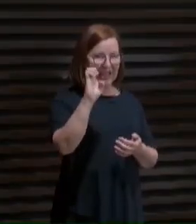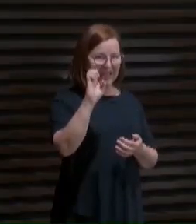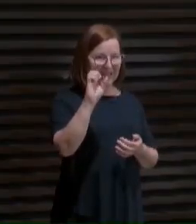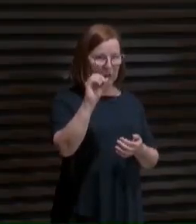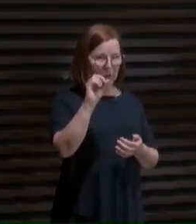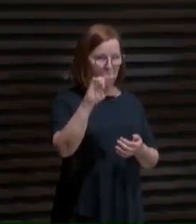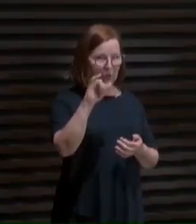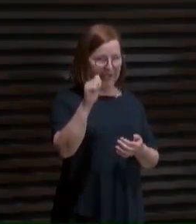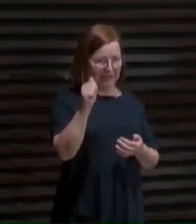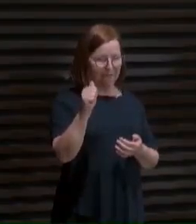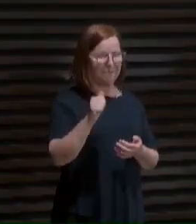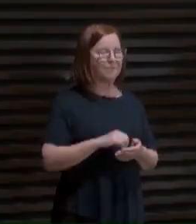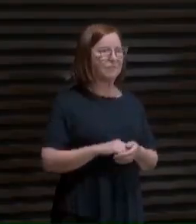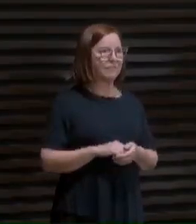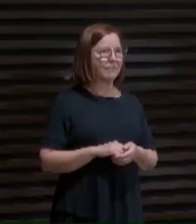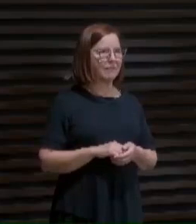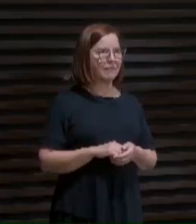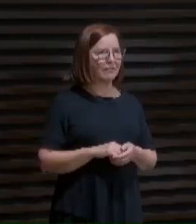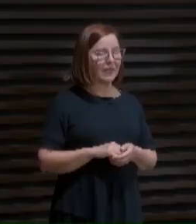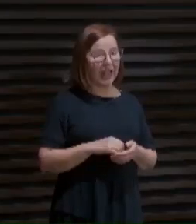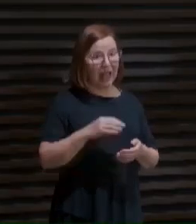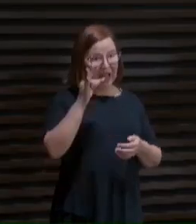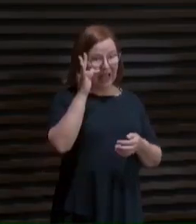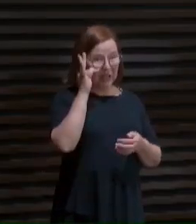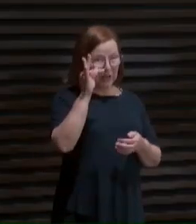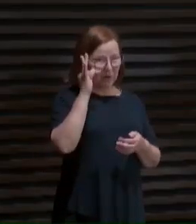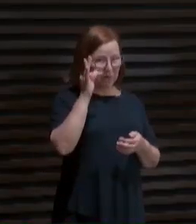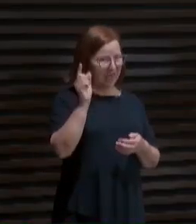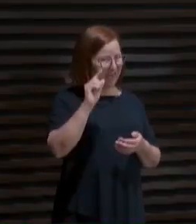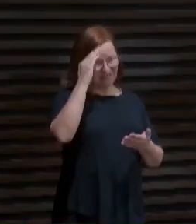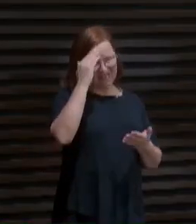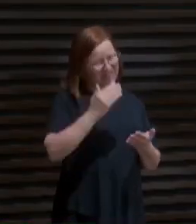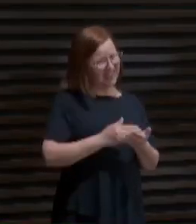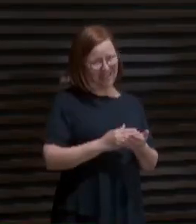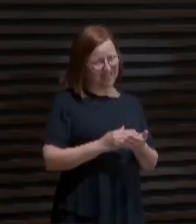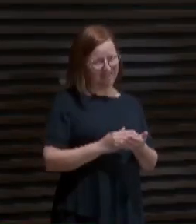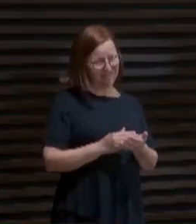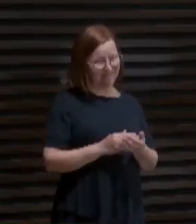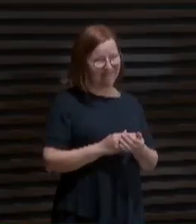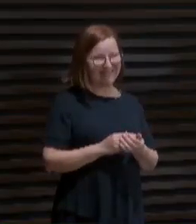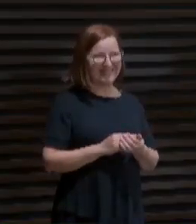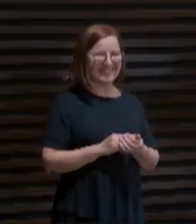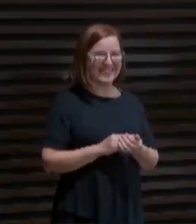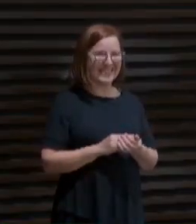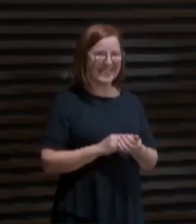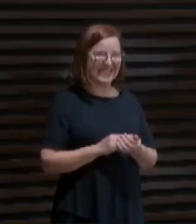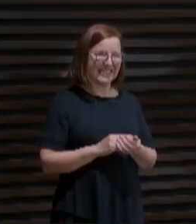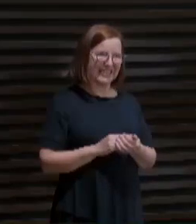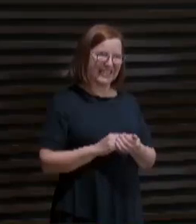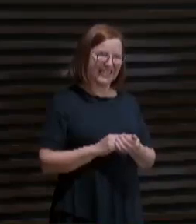Tomé aqui me parece mais um cético do que um crente. Ele estava